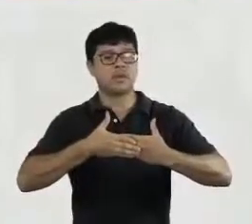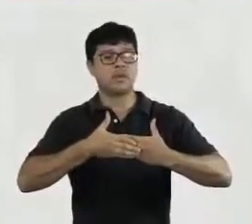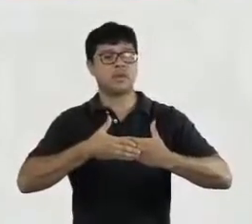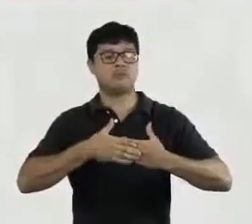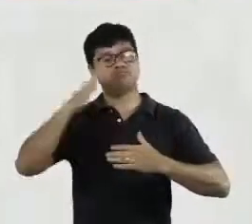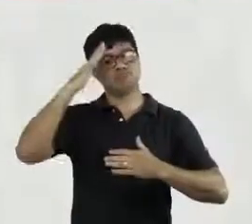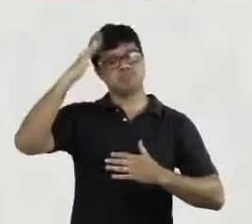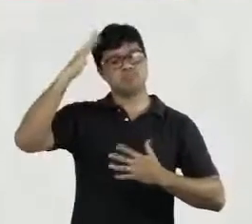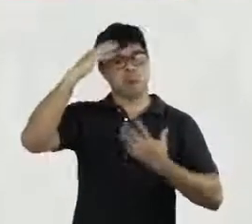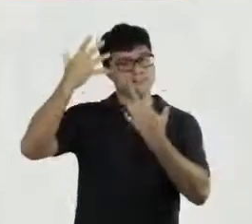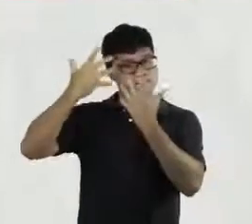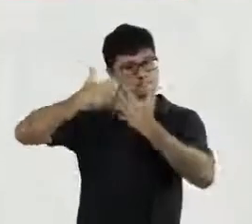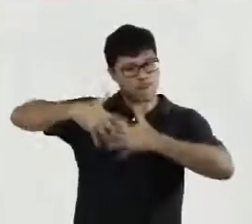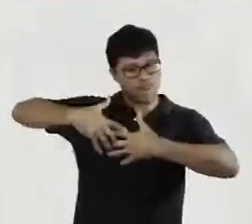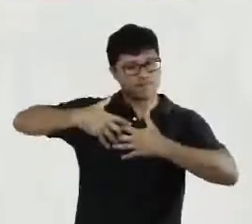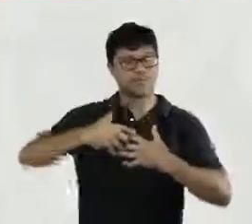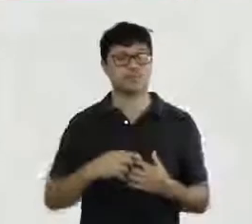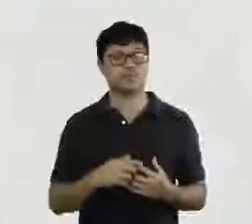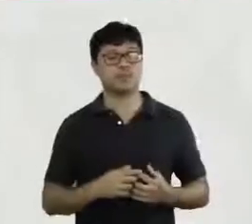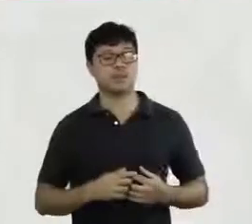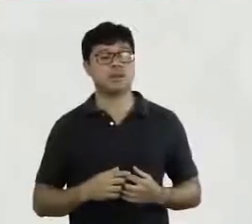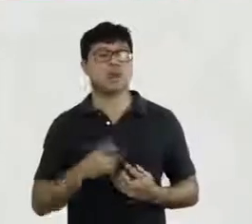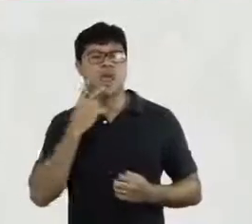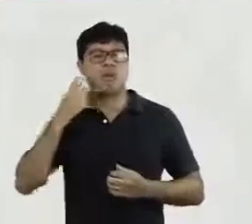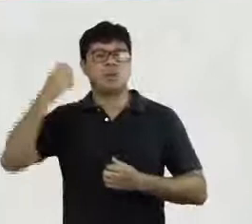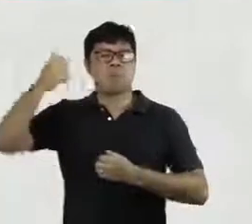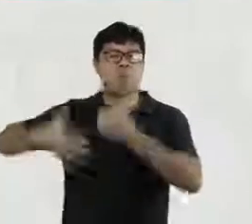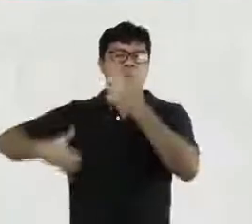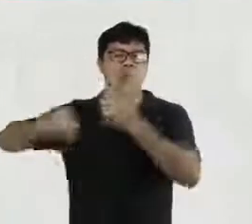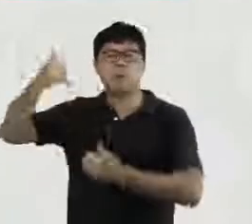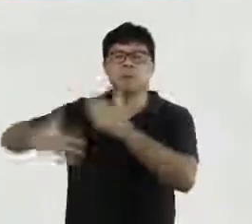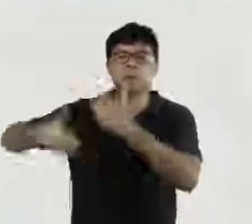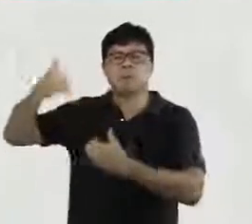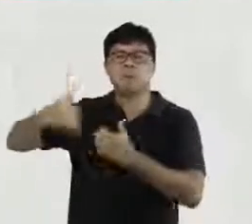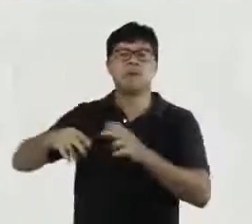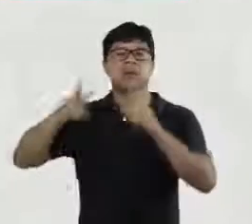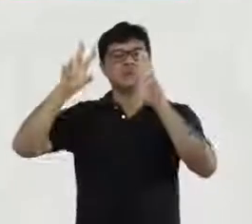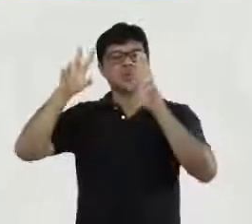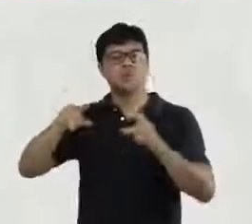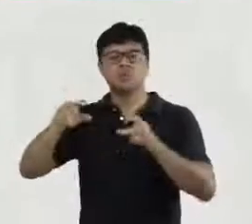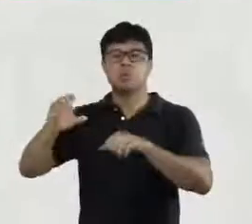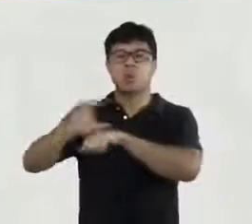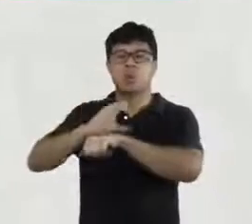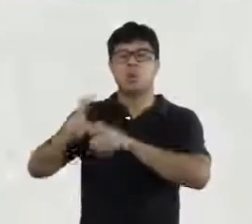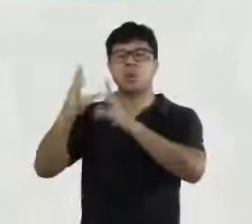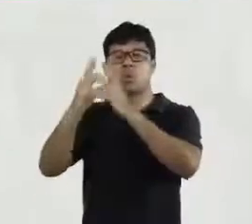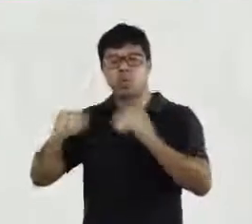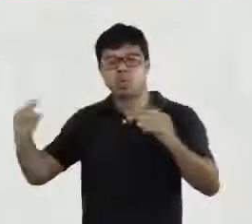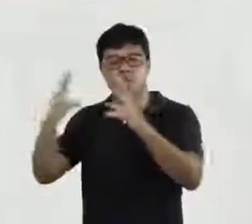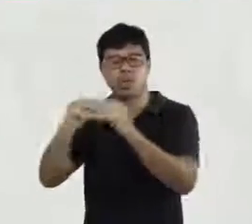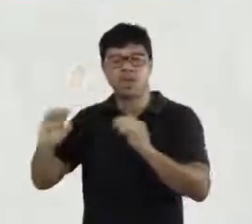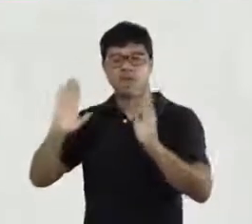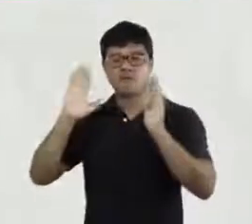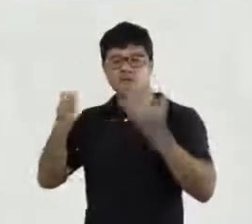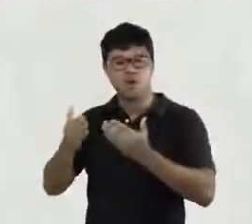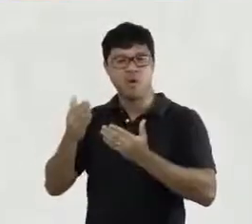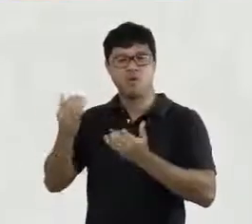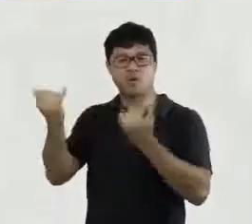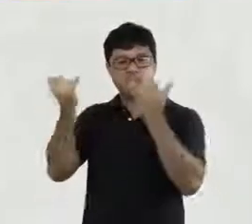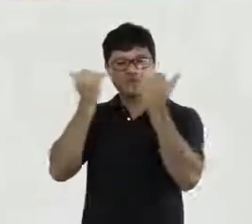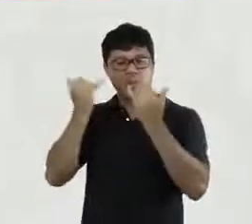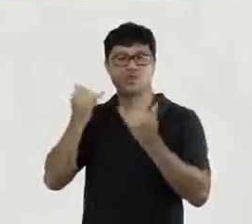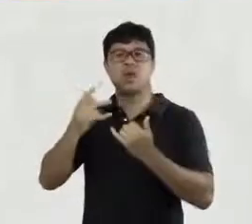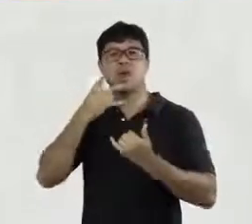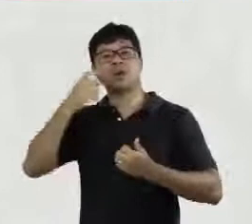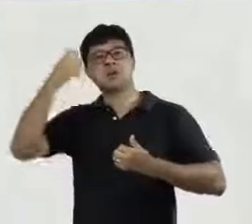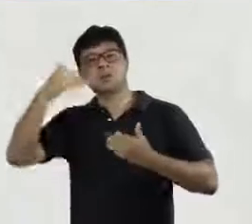uma reflexão. Muito se fala sobre extinção de cursos voltados para a informação,